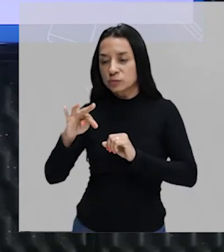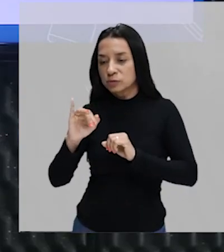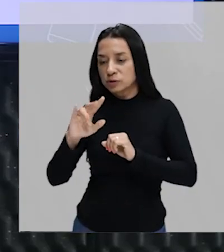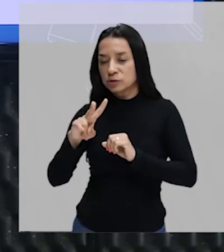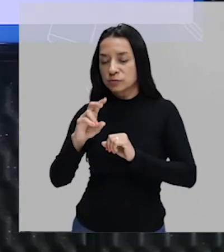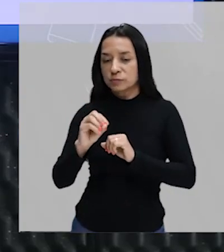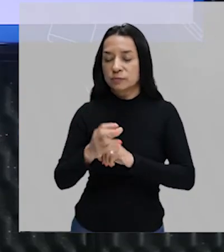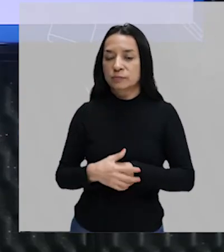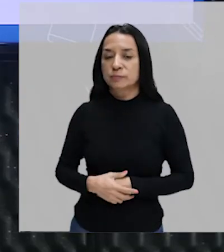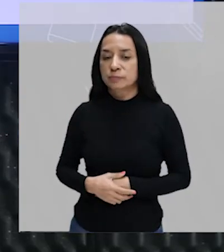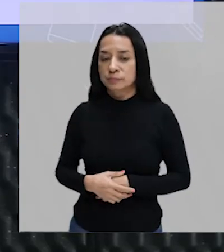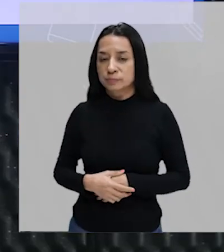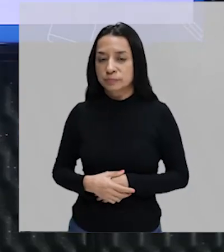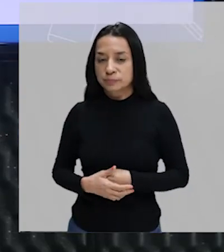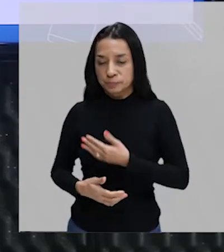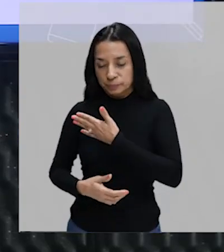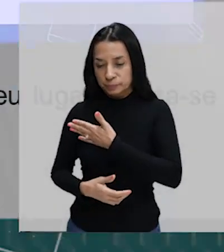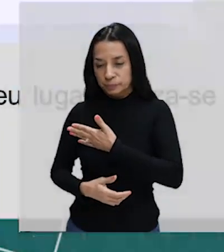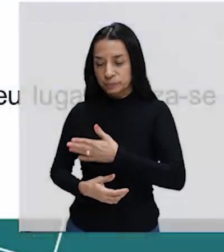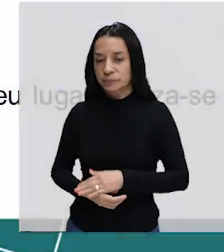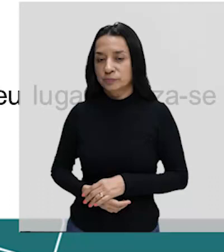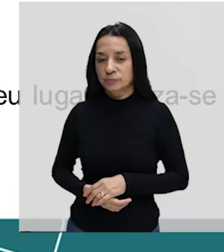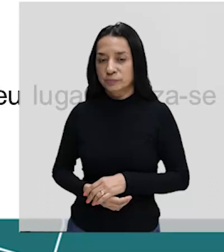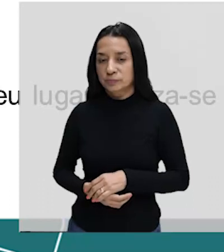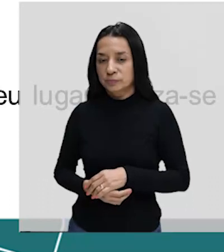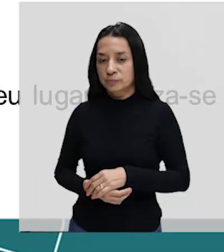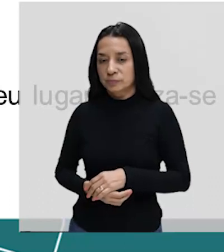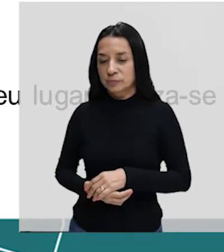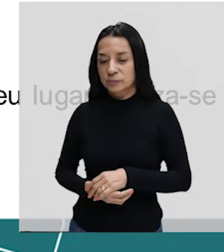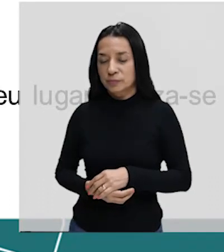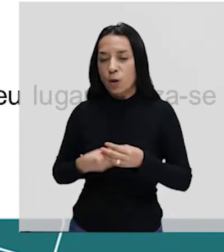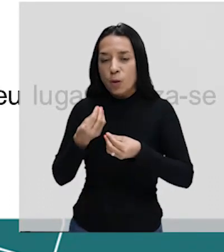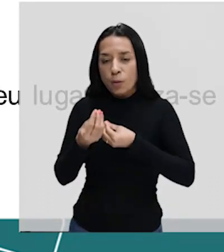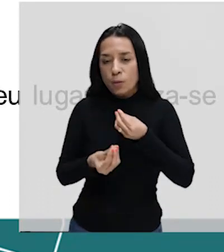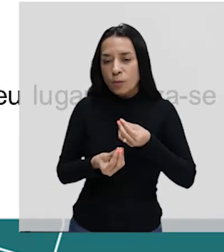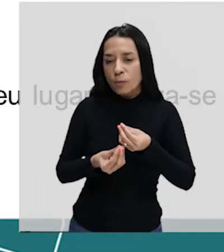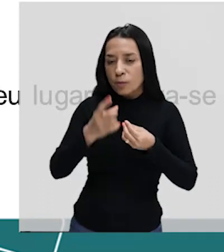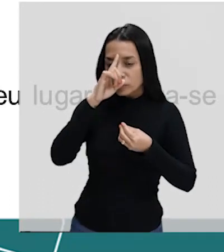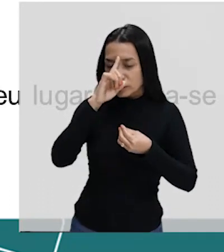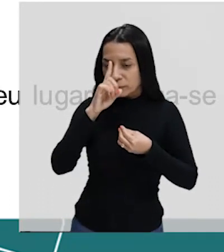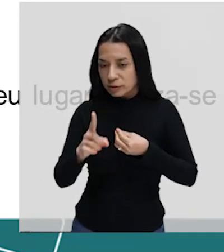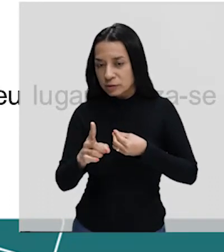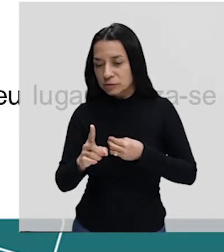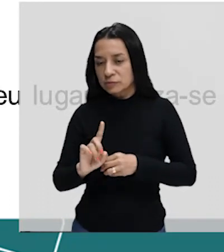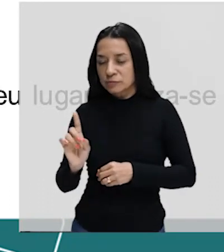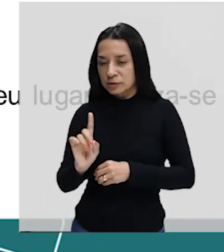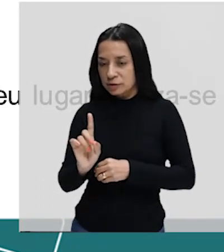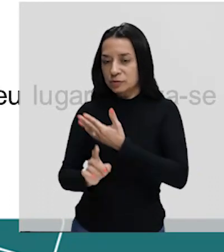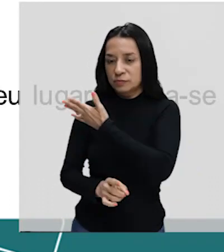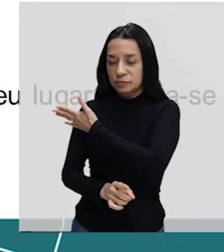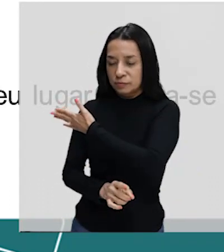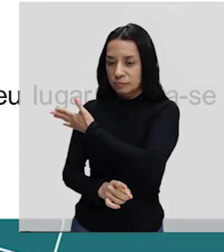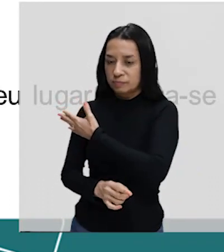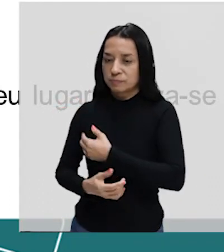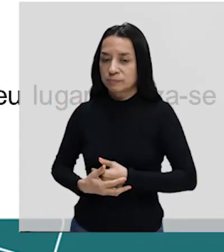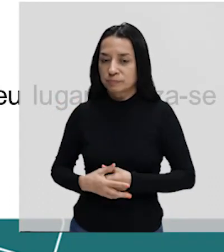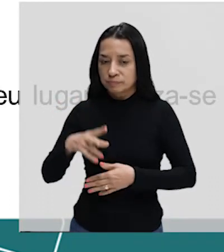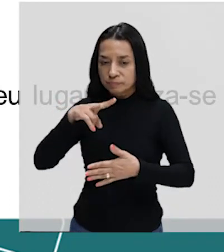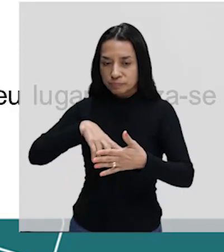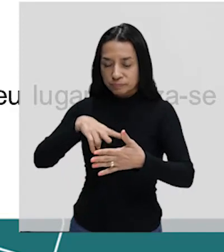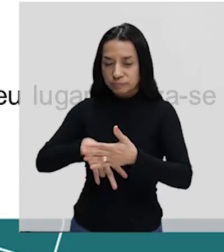aula. No modo imperativo negativo, o pronome aparece anteposto ao verbo. Então,